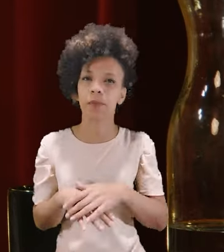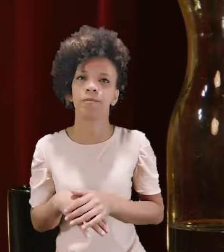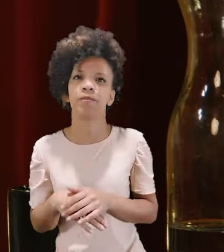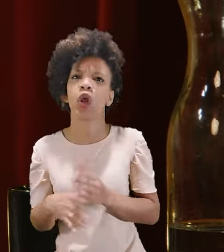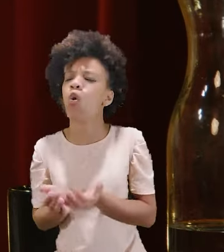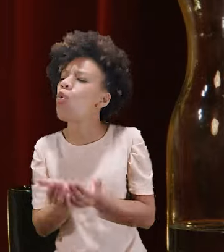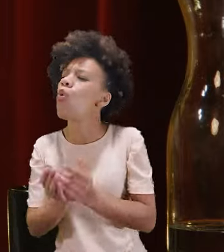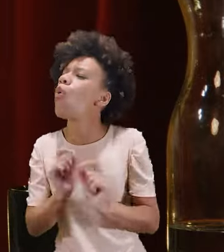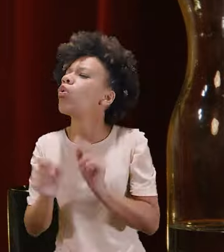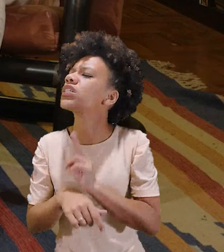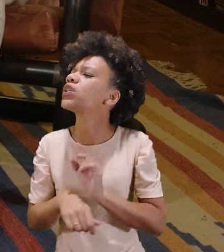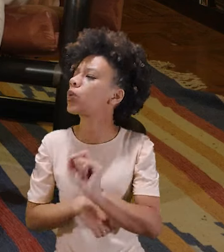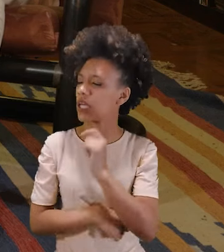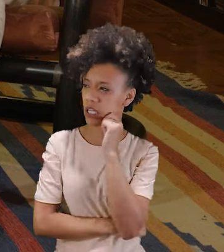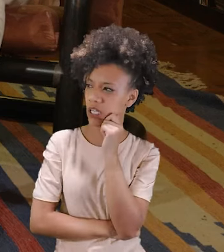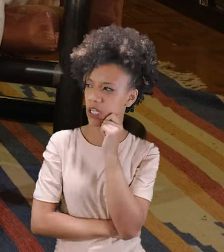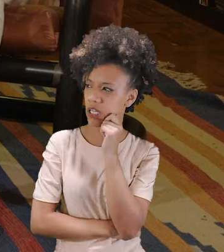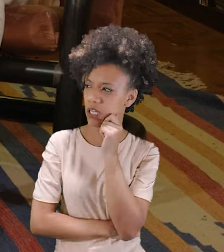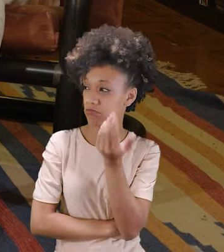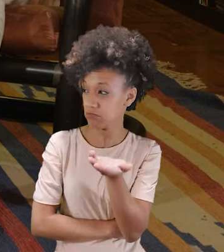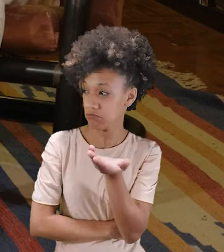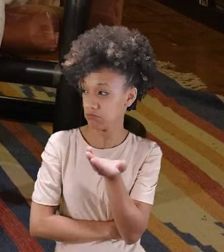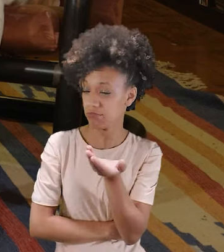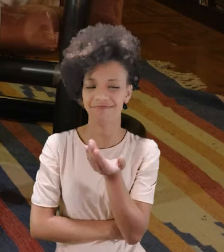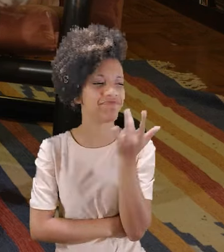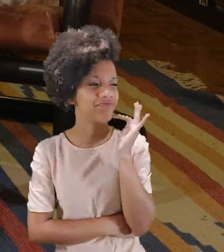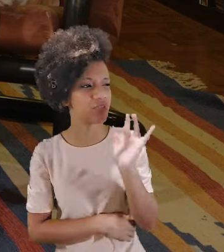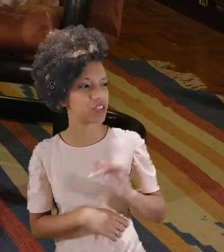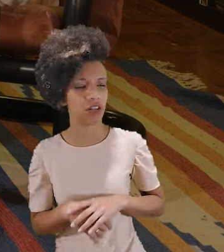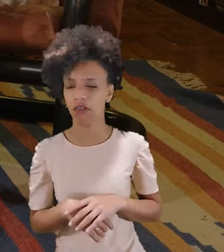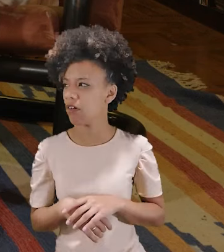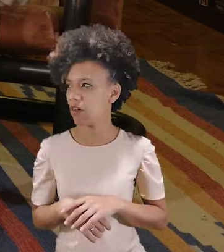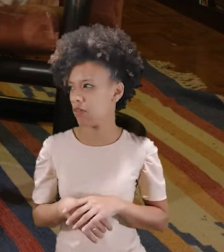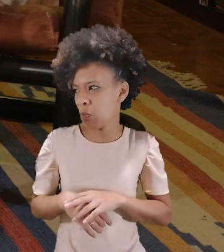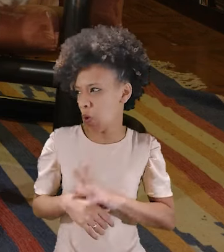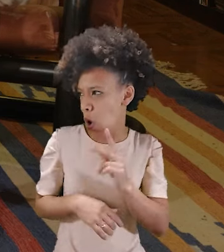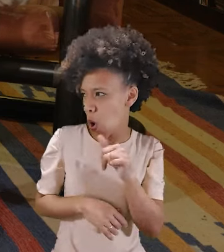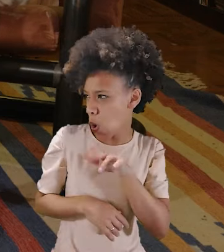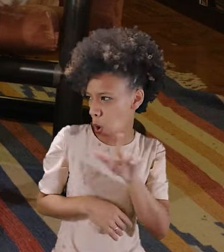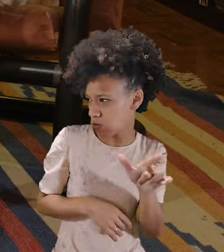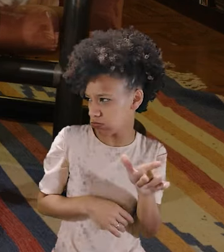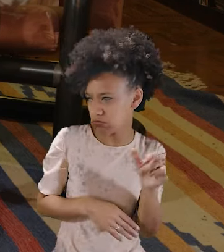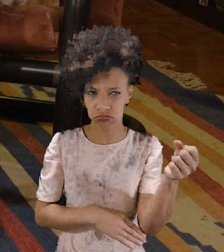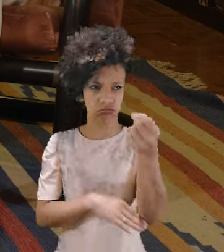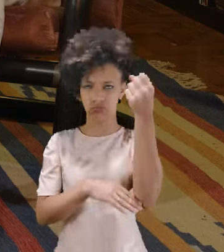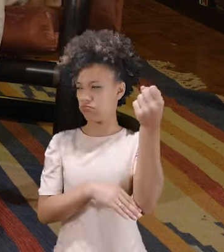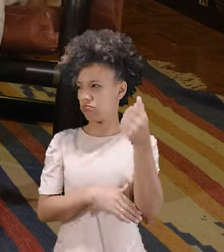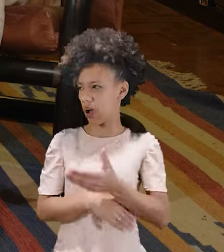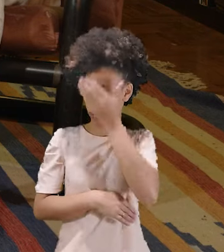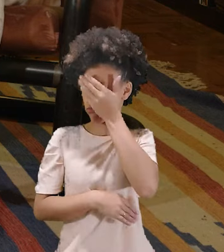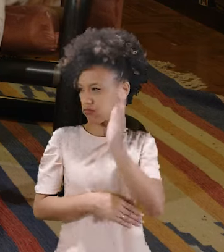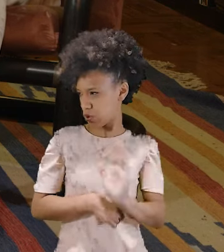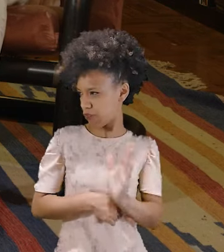o cara do do navio usaria o quê a secar é ruim é o MEC espera